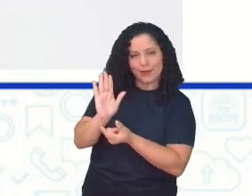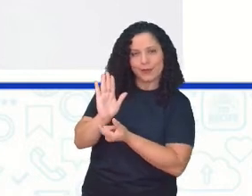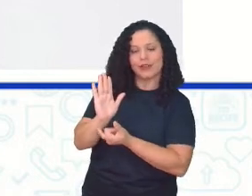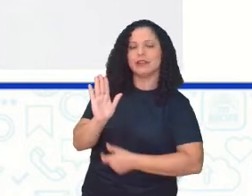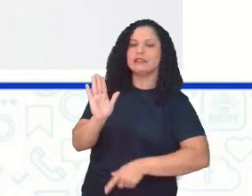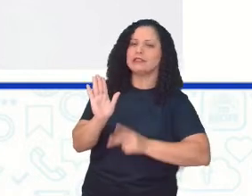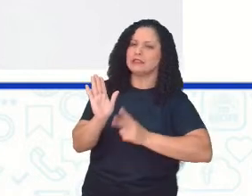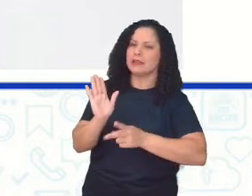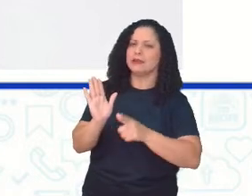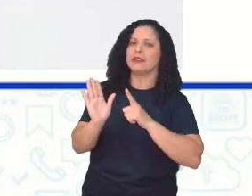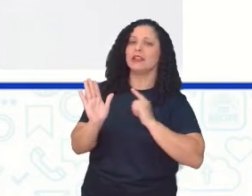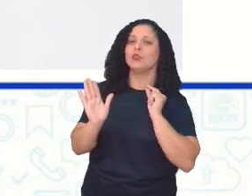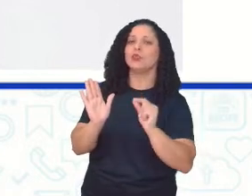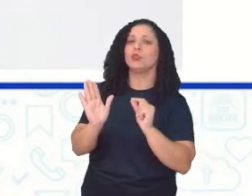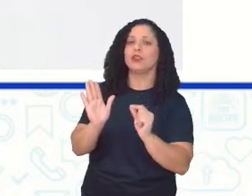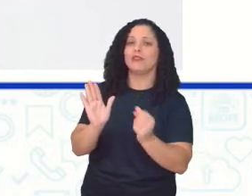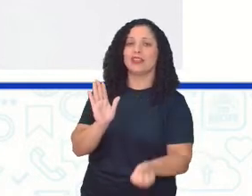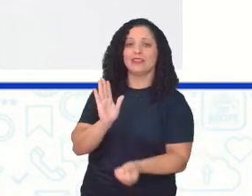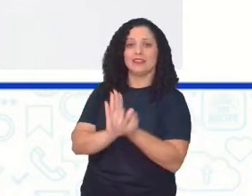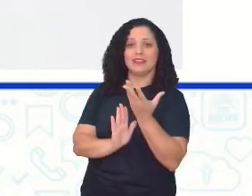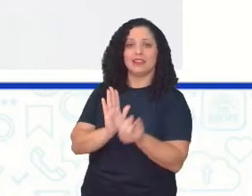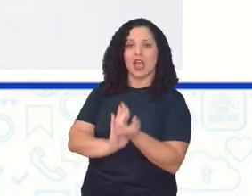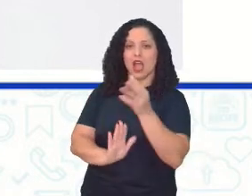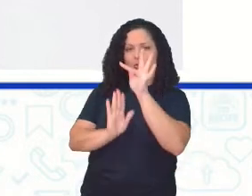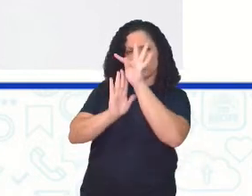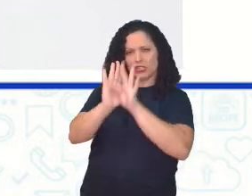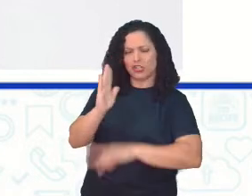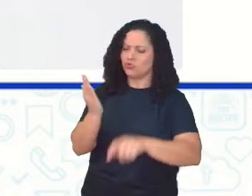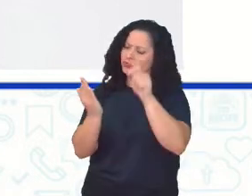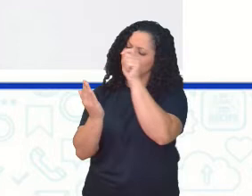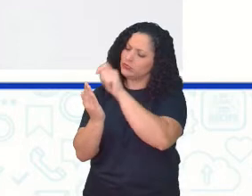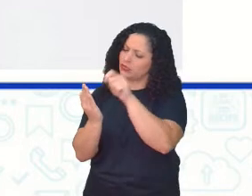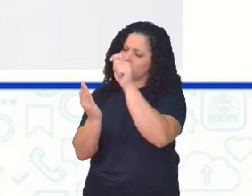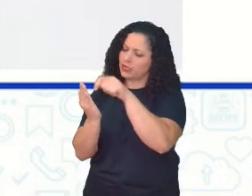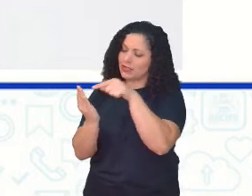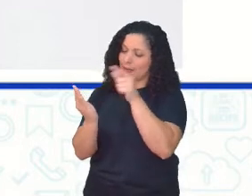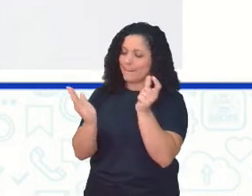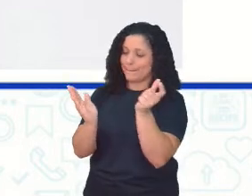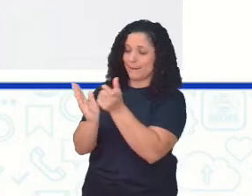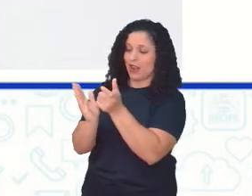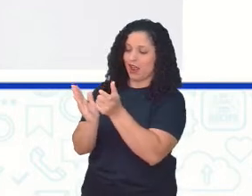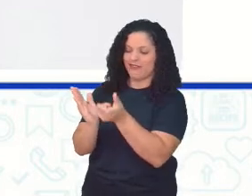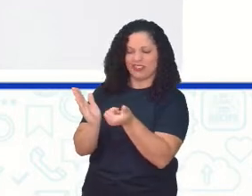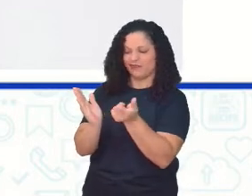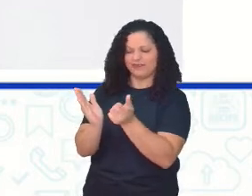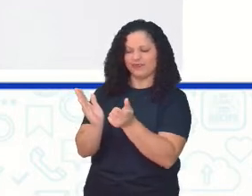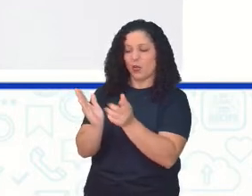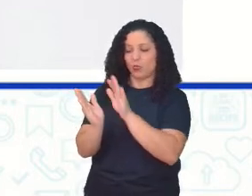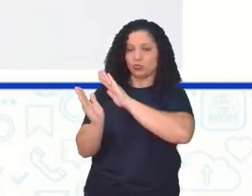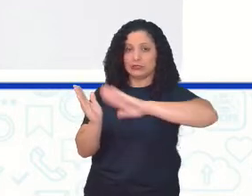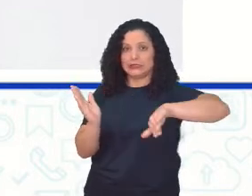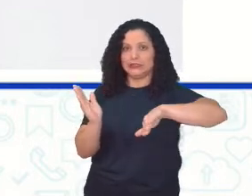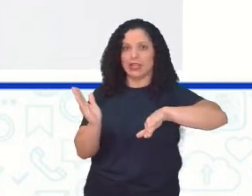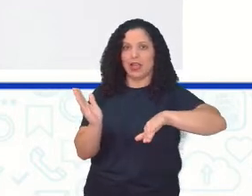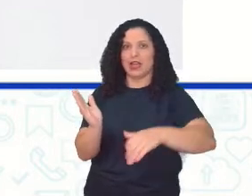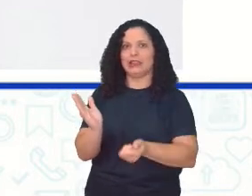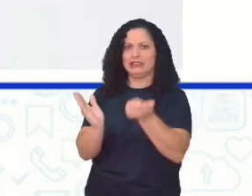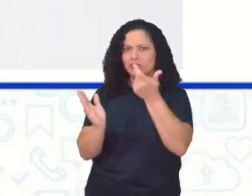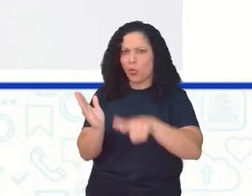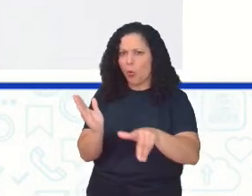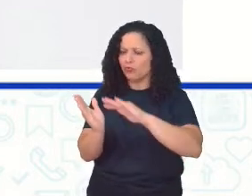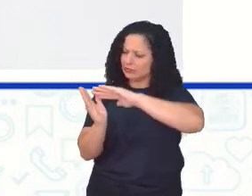Você vai construindo seu texto, vai percebendo, essa palavra aqui não ficou legal, né? Está repetitiva, há